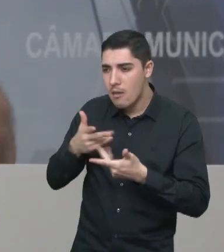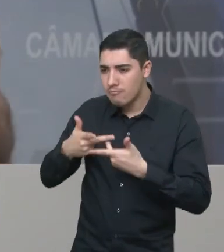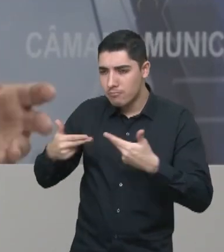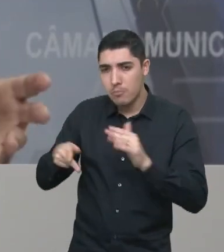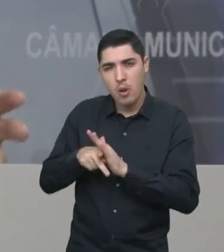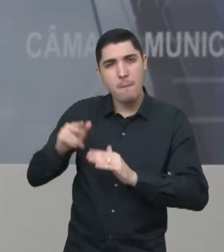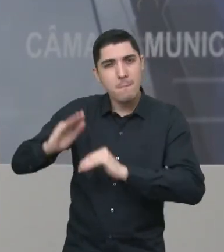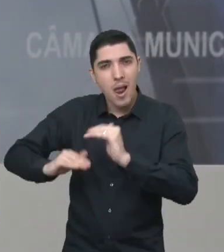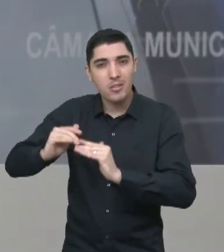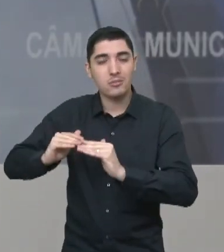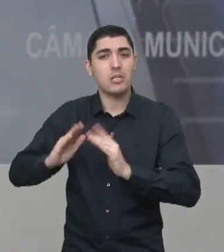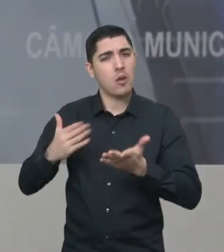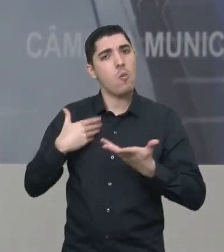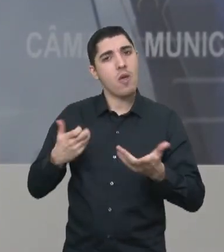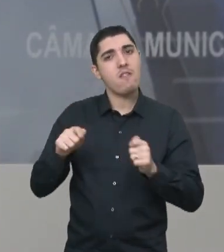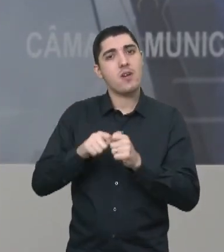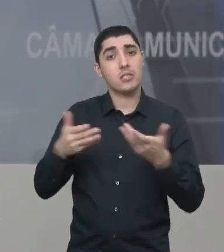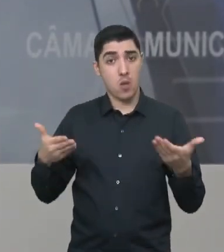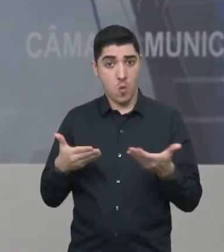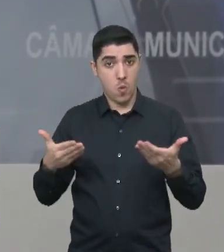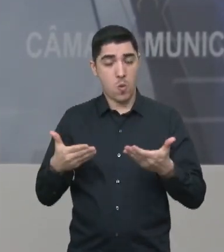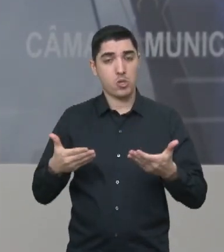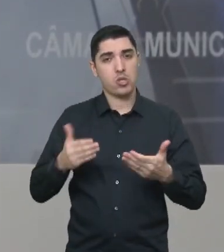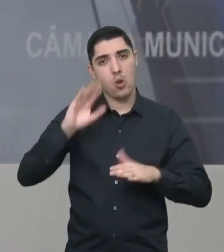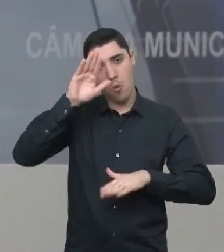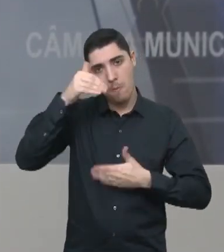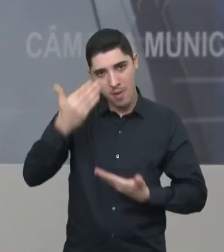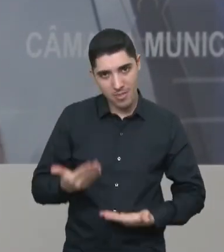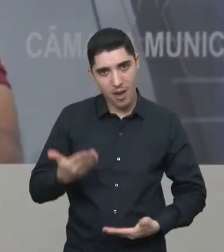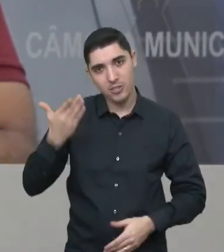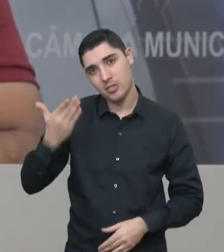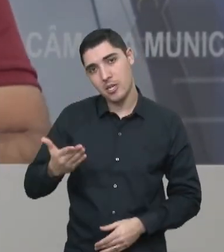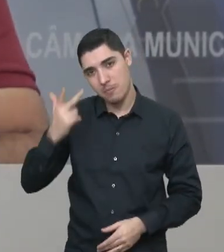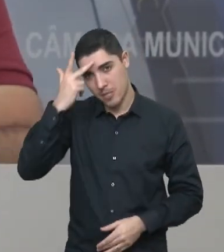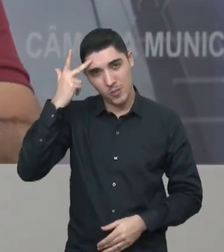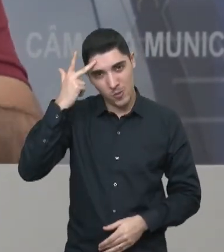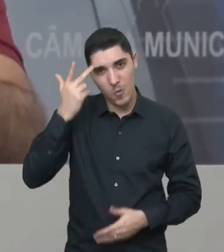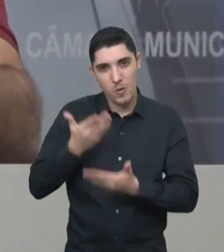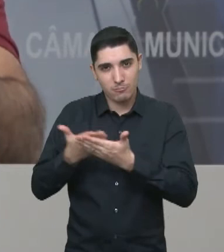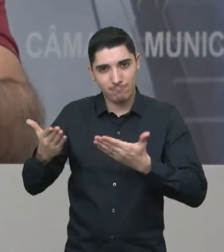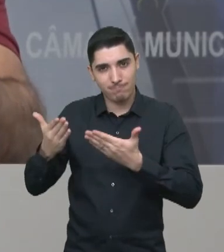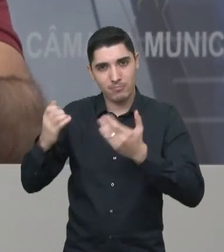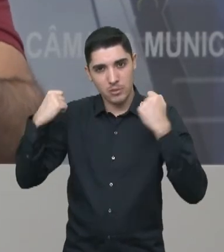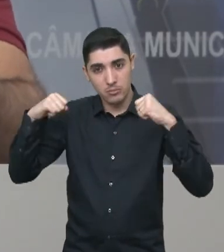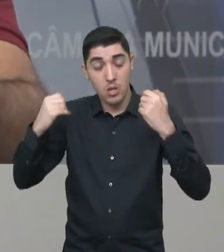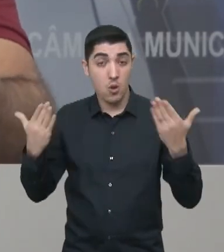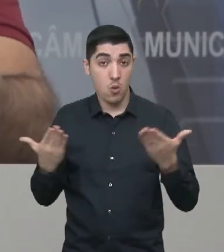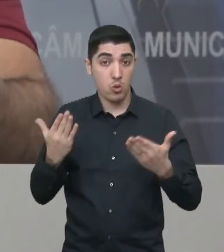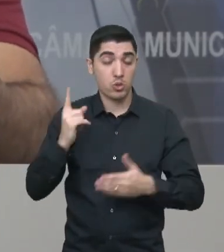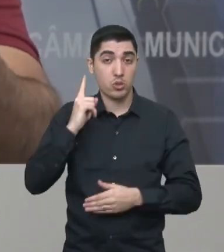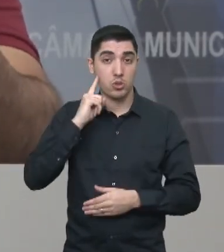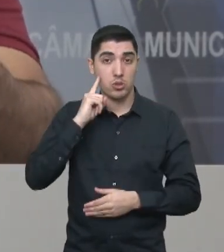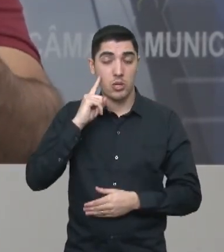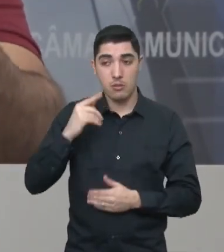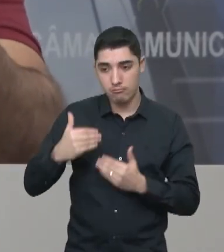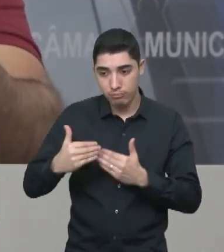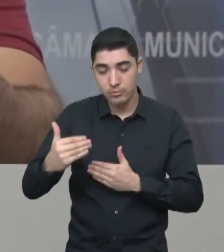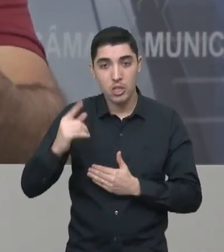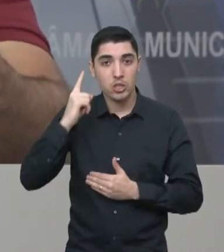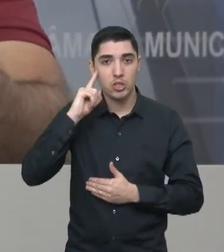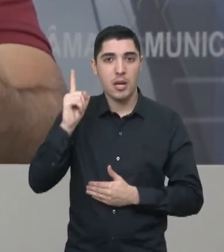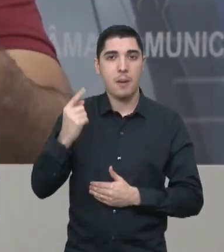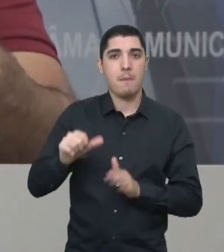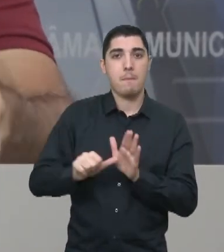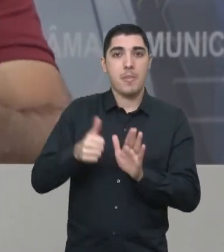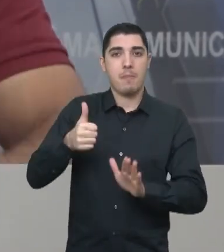uma homenagem a esses profissionais, presidente, que nesse dia 1º de setembro é comemorado